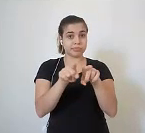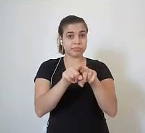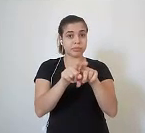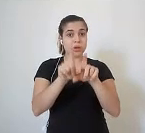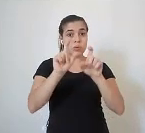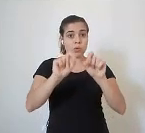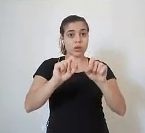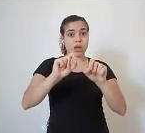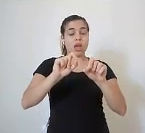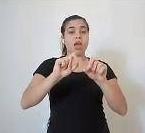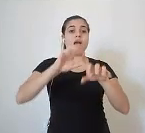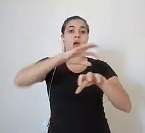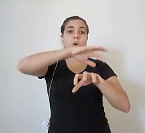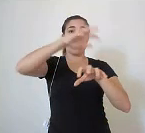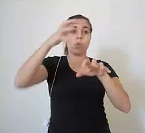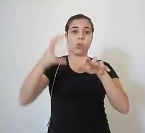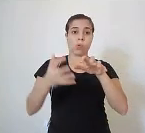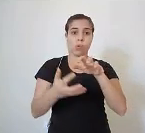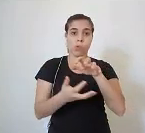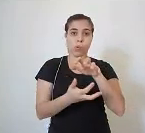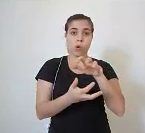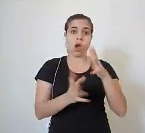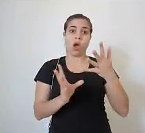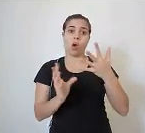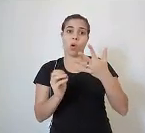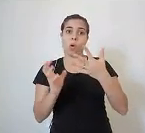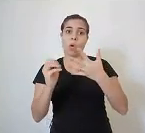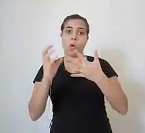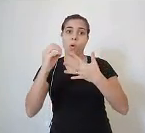próximos slides, certo? Aqui sim